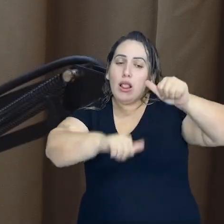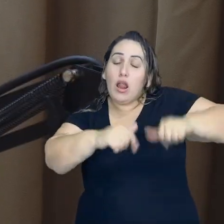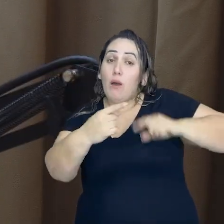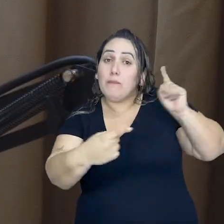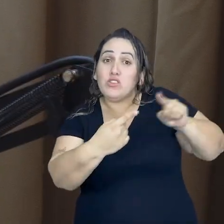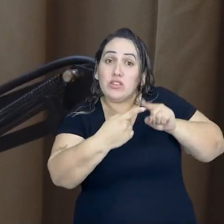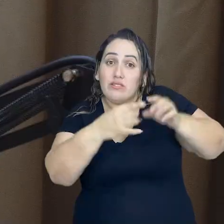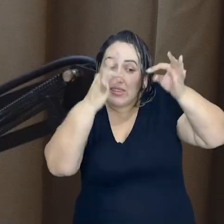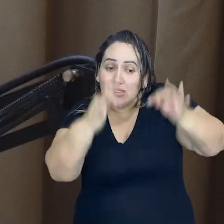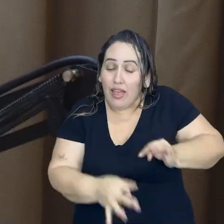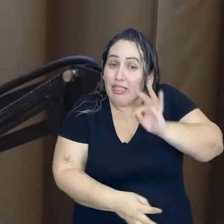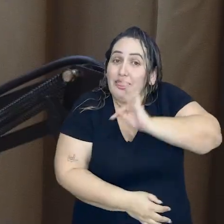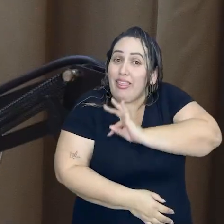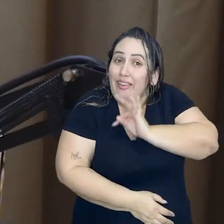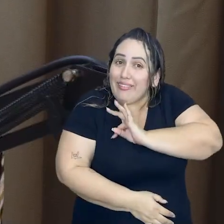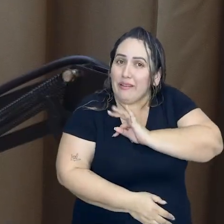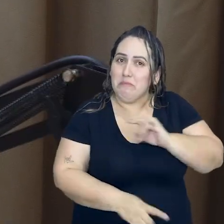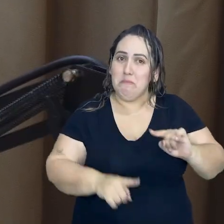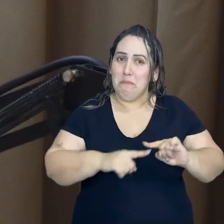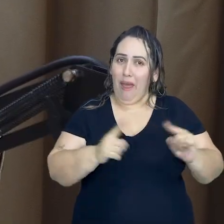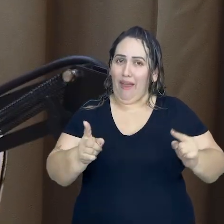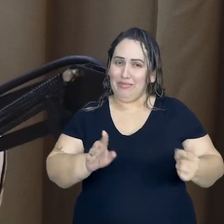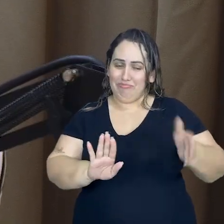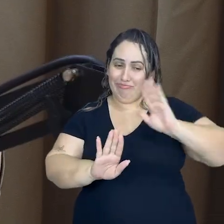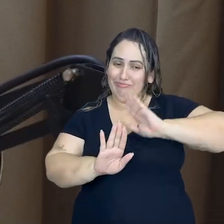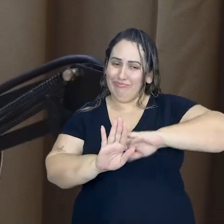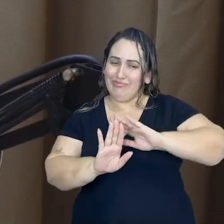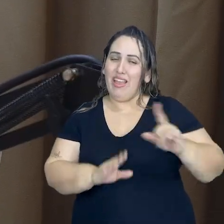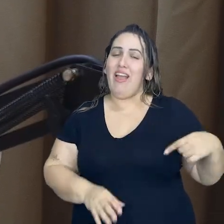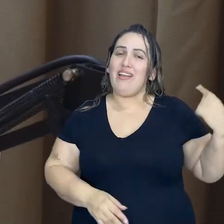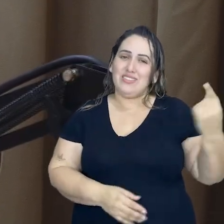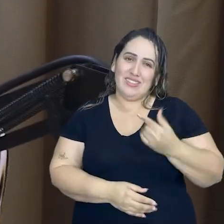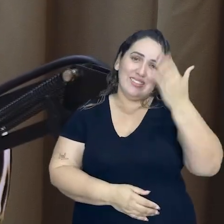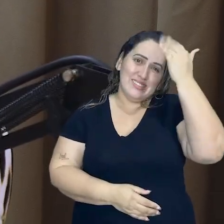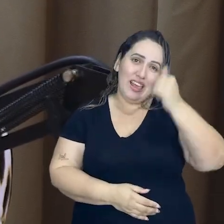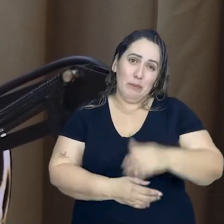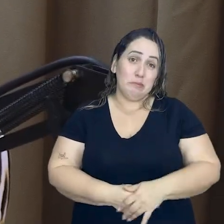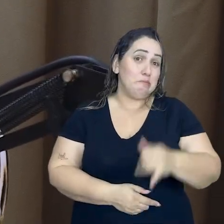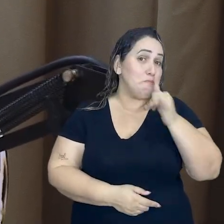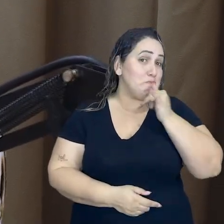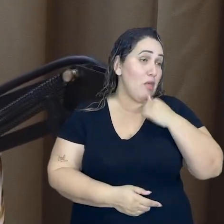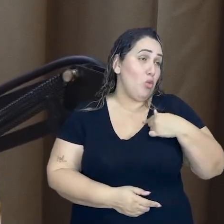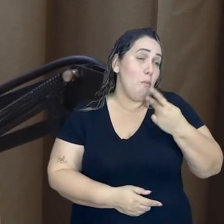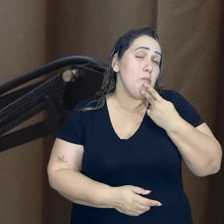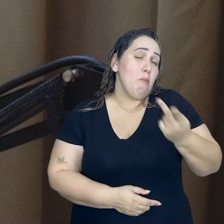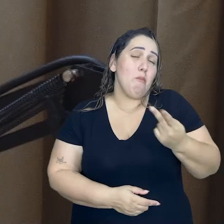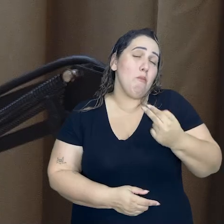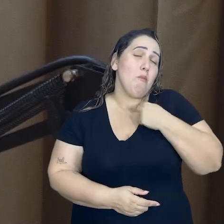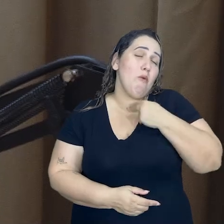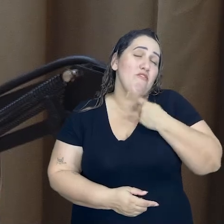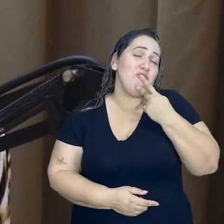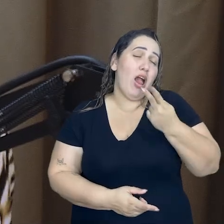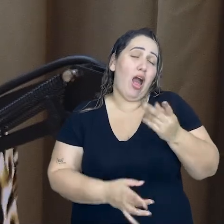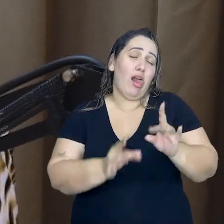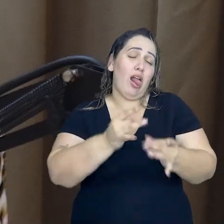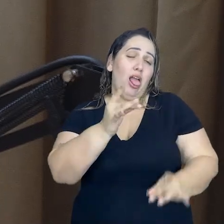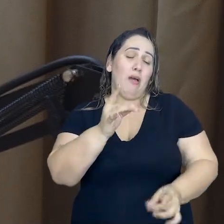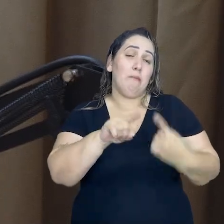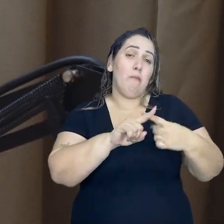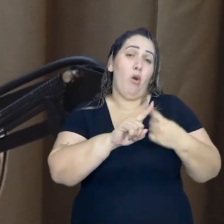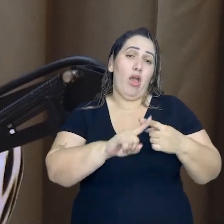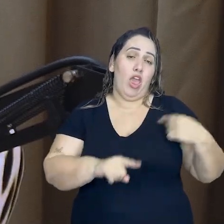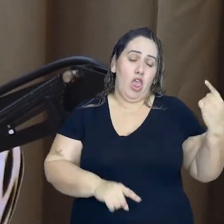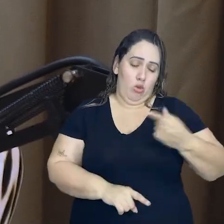assim, eu ainda sou servidora em exercício e eu vou dizer aqui o que acontece, como